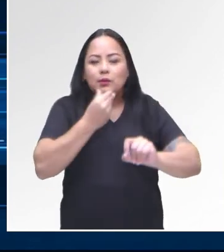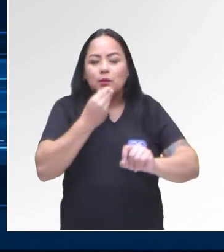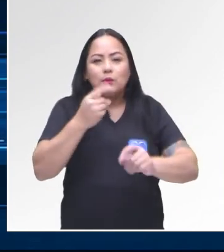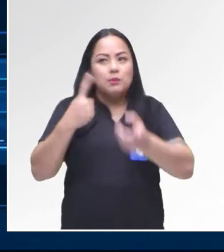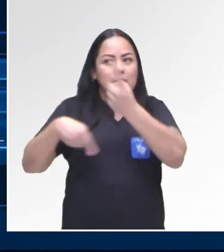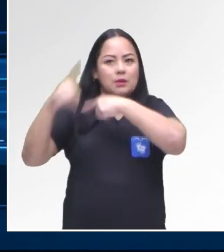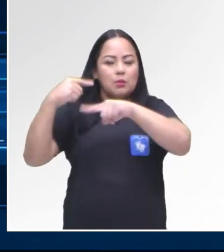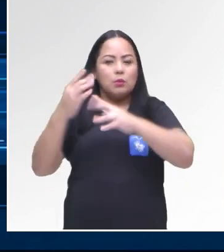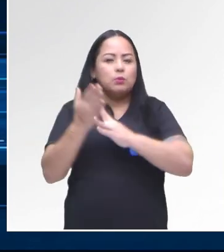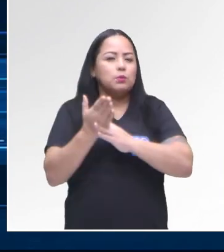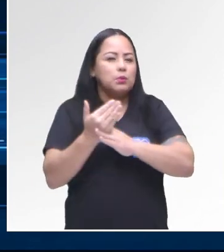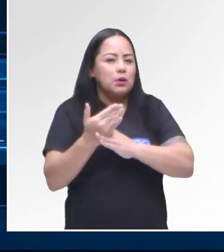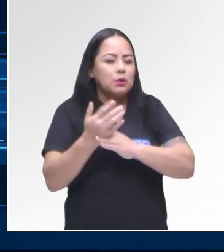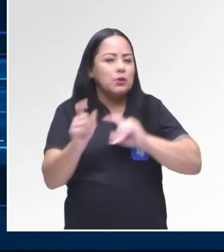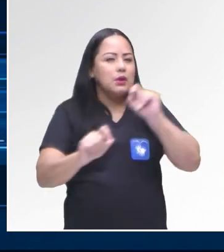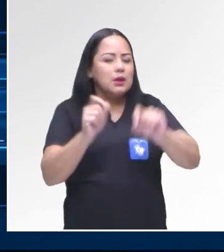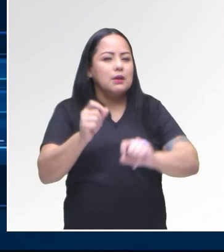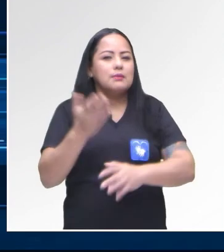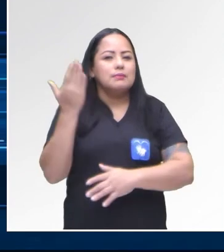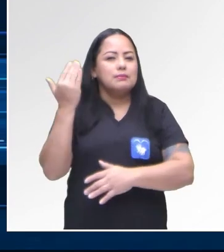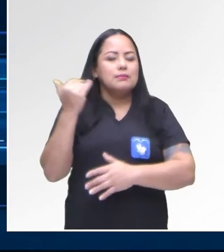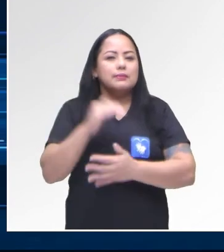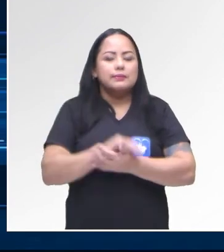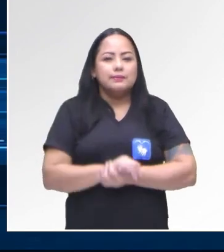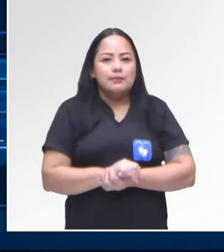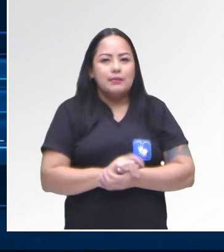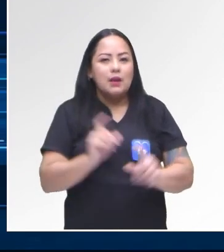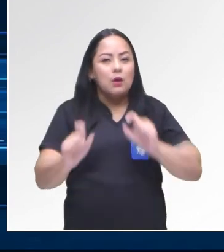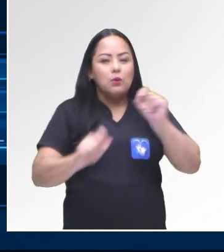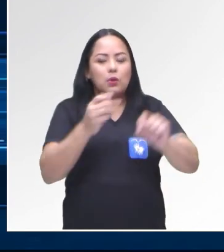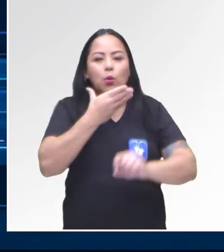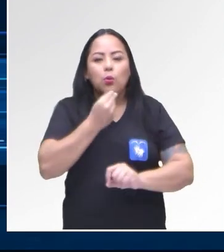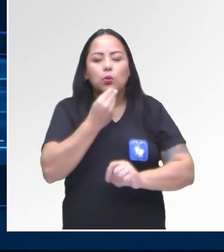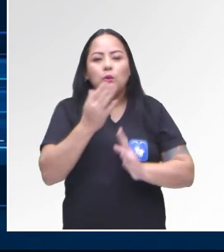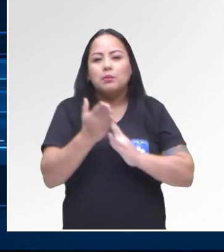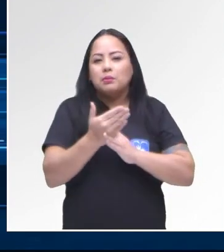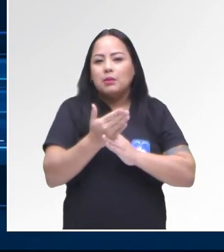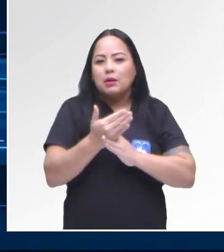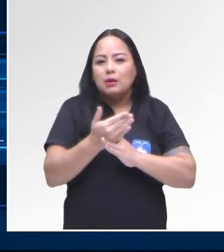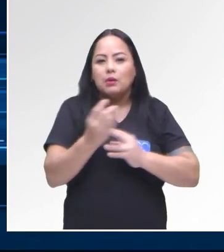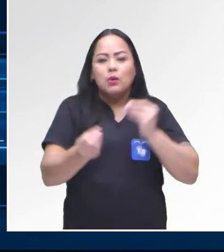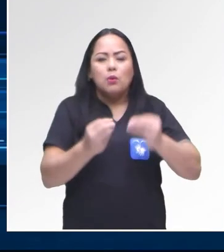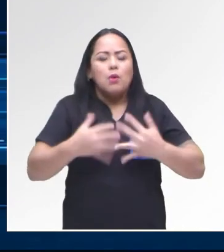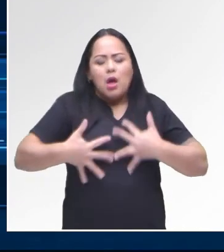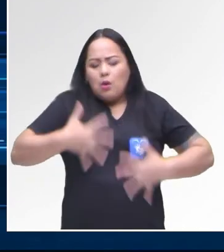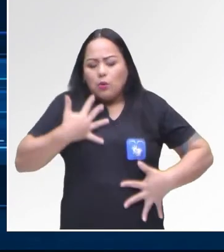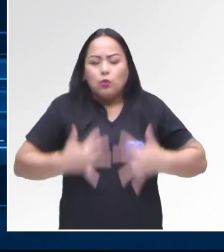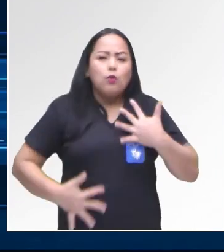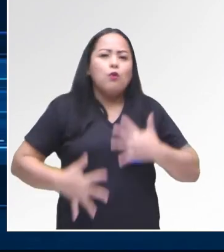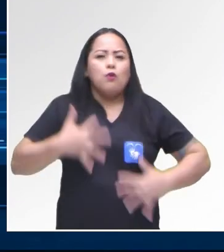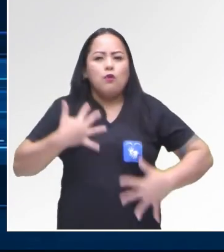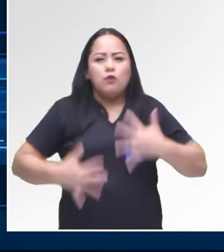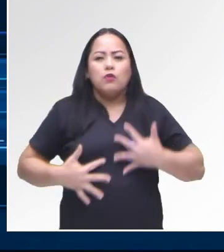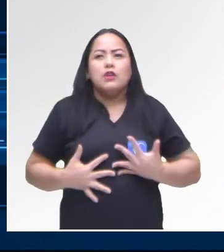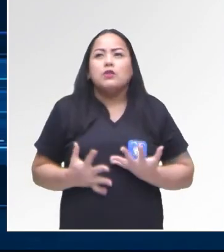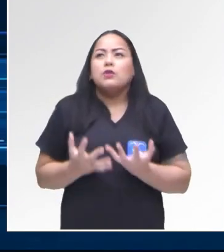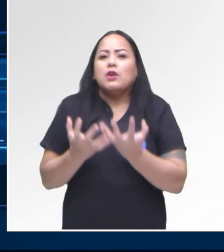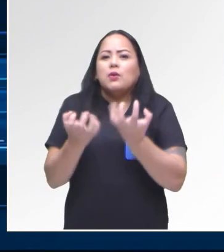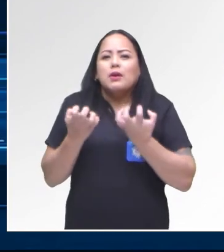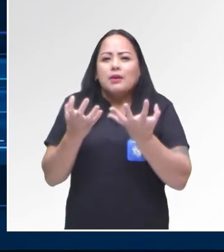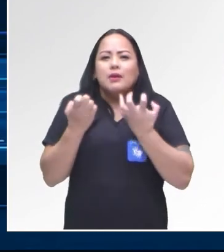lá no barroco? Quem é o homem lá no barroco? O que é o homem no barroco? O homem no barroco é o conflito. Eu quero